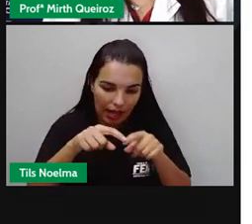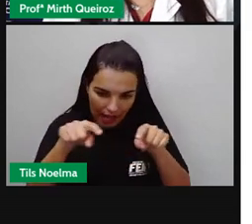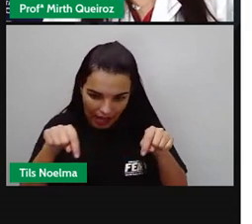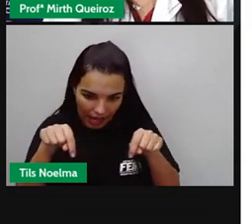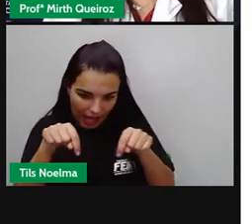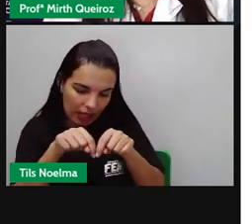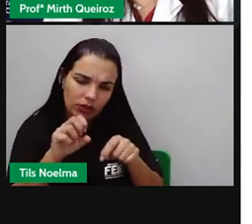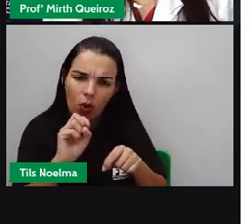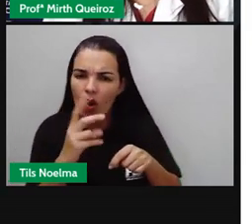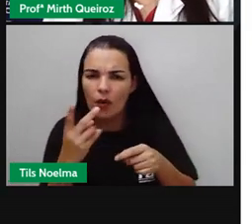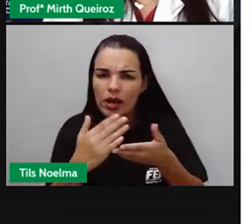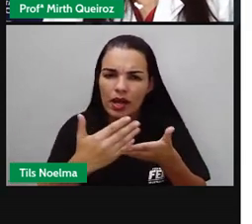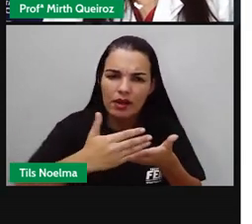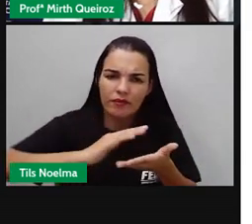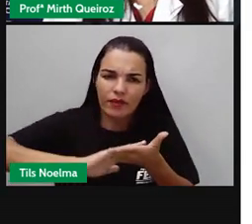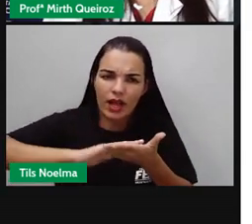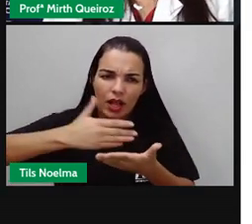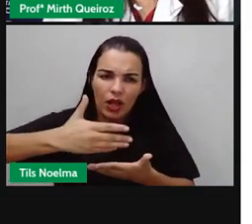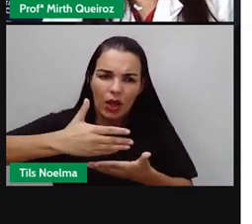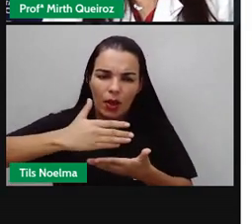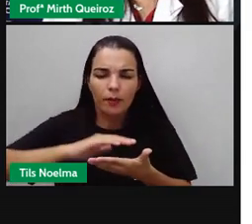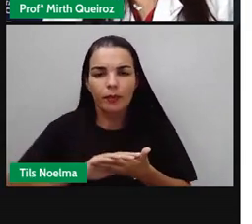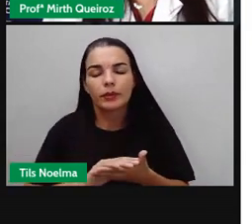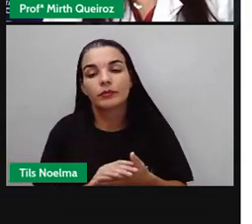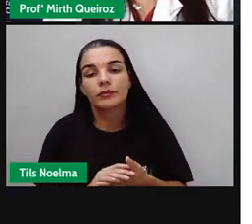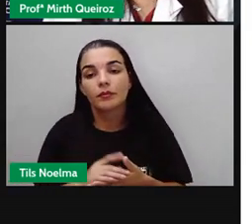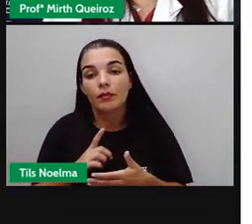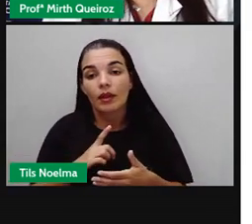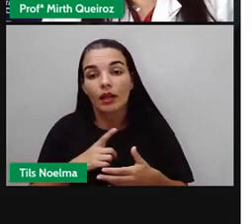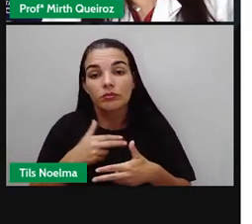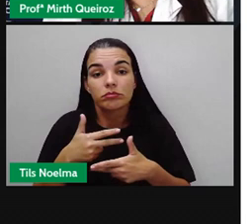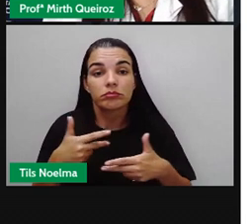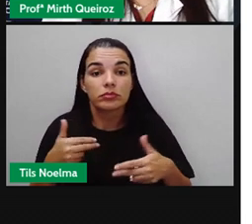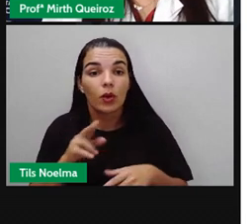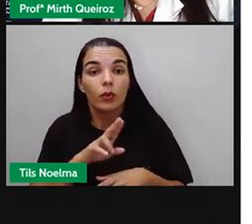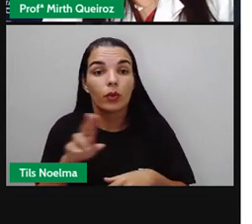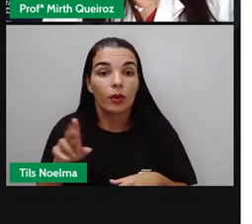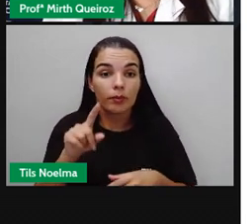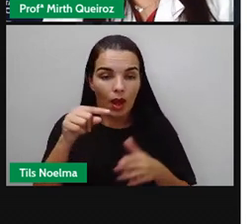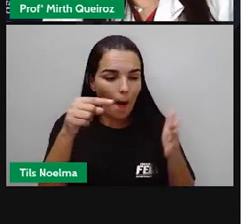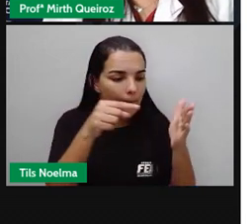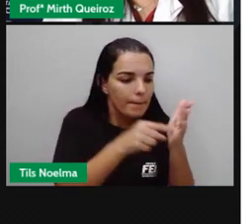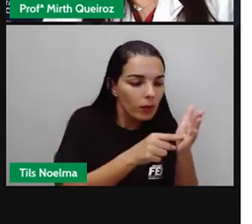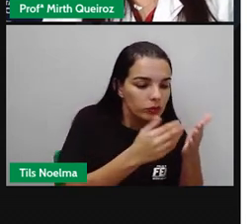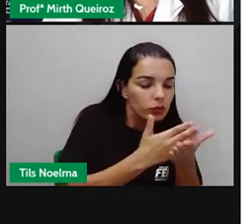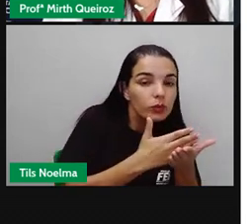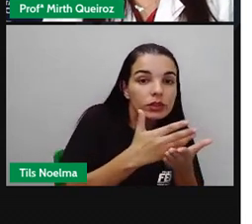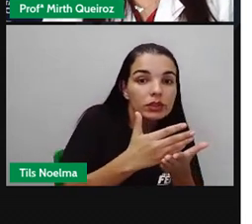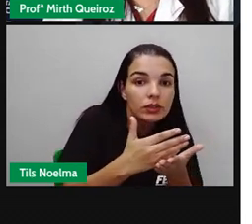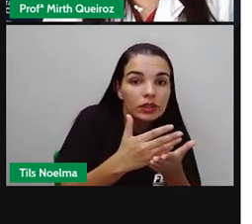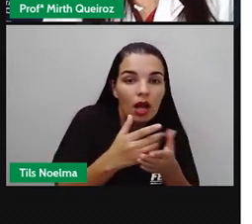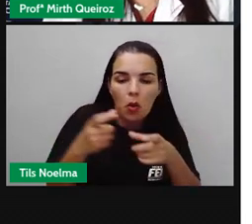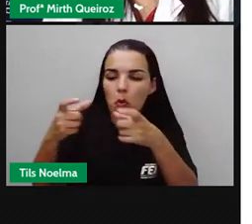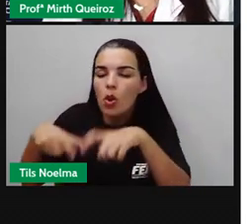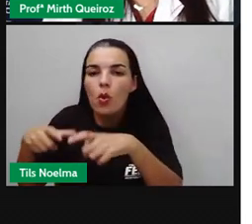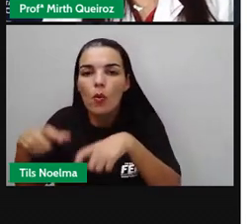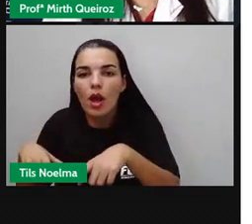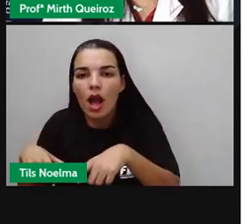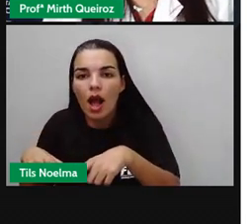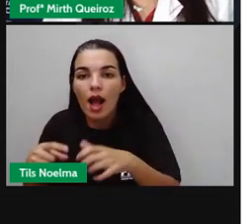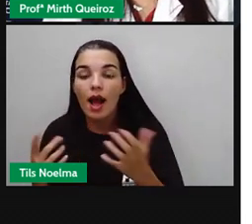nos envelopes esses elementos, que seriam o quê? Ponto de partida, um lugar,